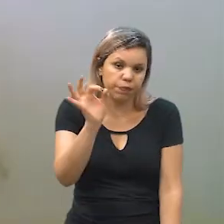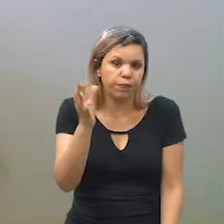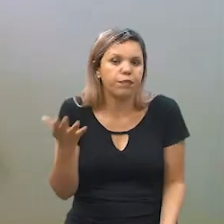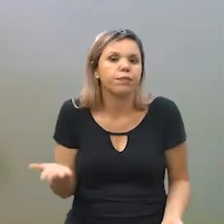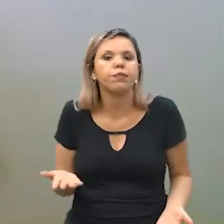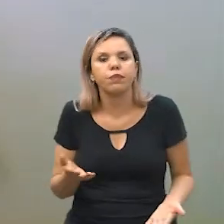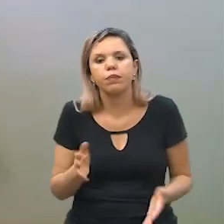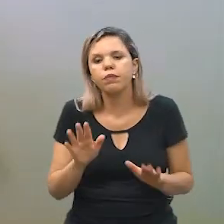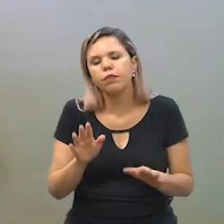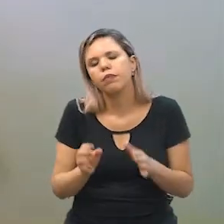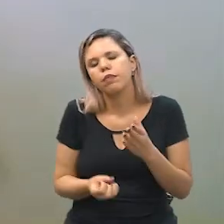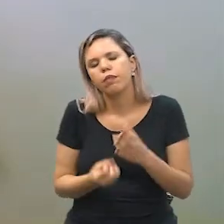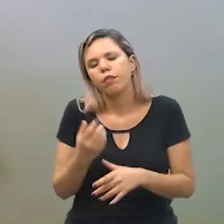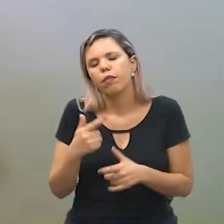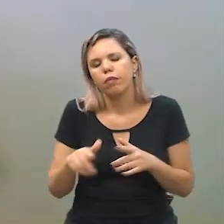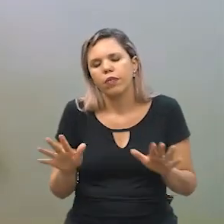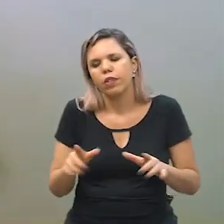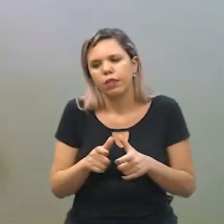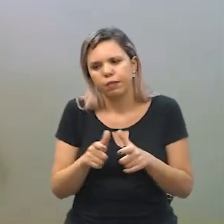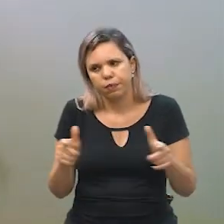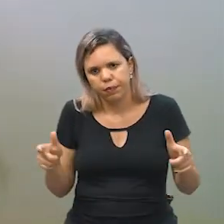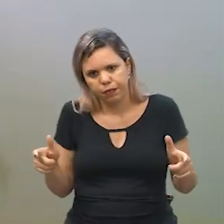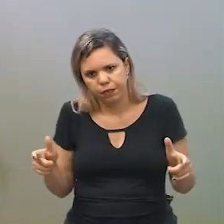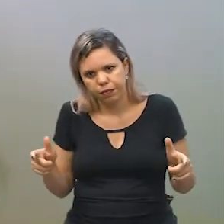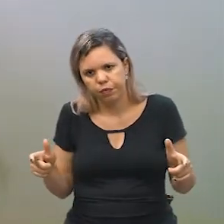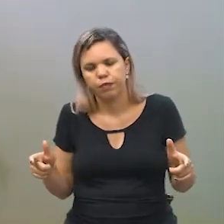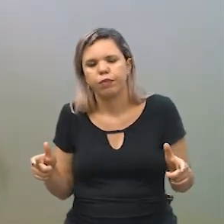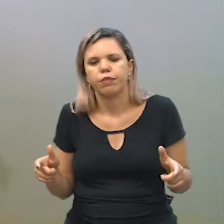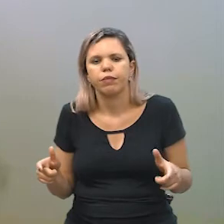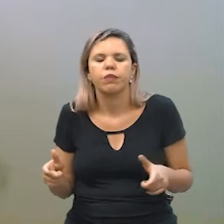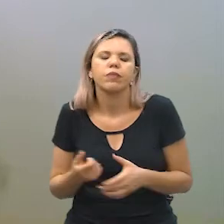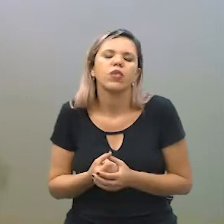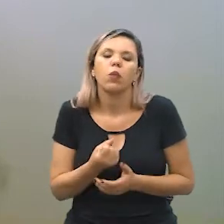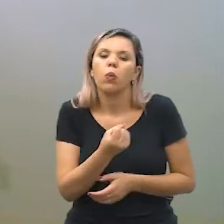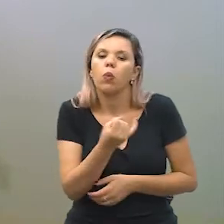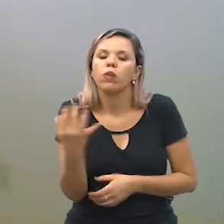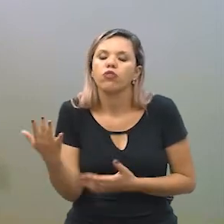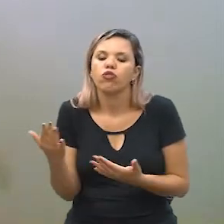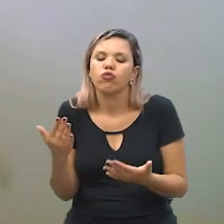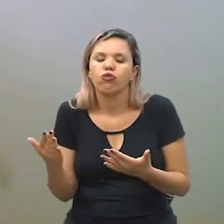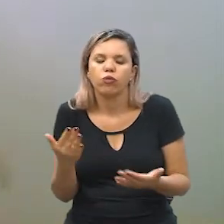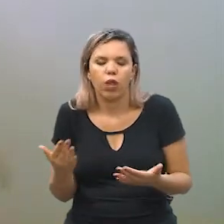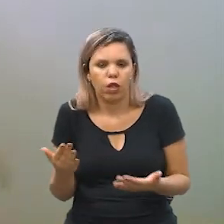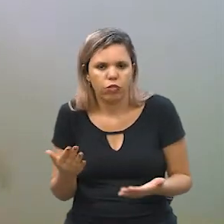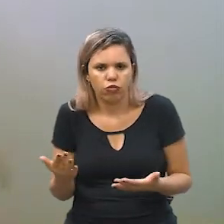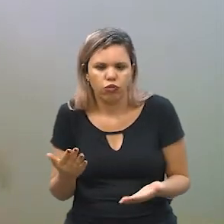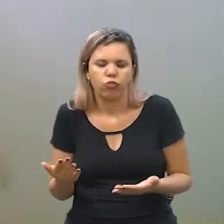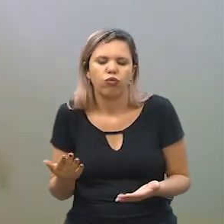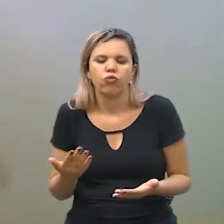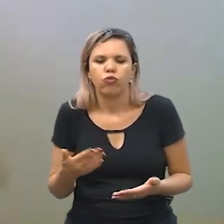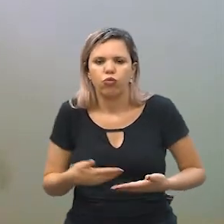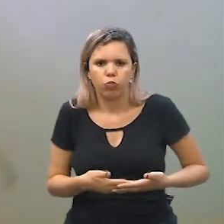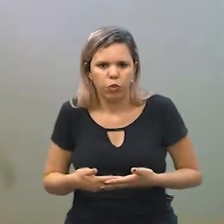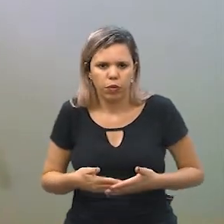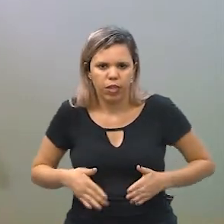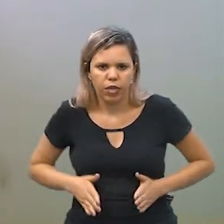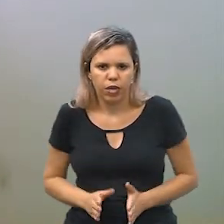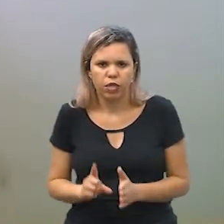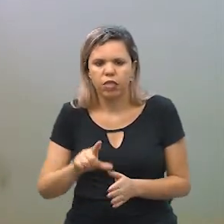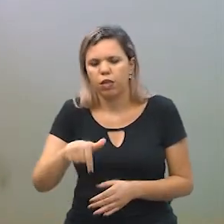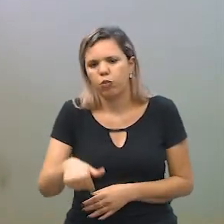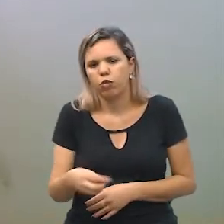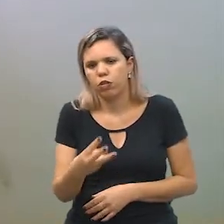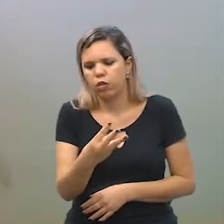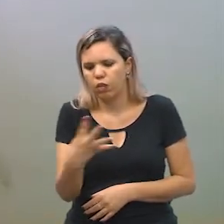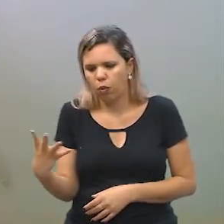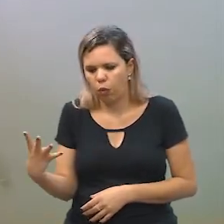Exatamente, ó. Felizmente, a grande maioria, 2/3 desses bebês que nascem antes das 37, nascem depois das